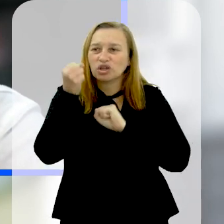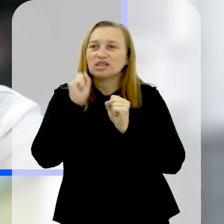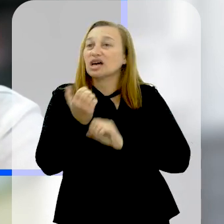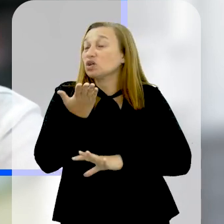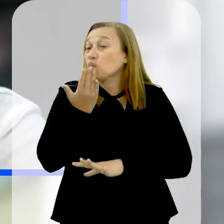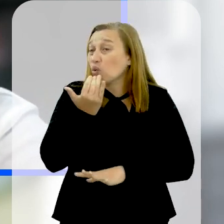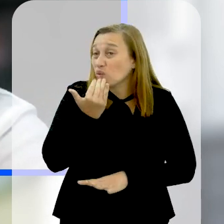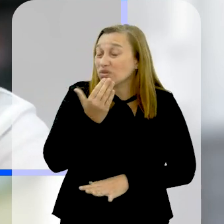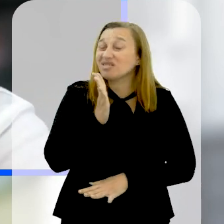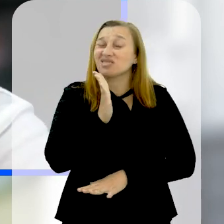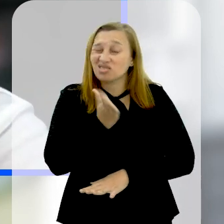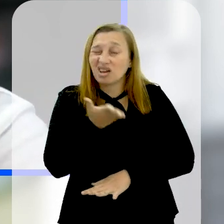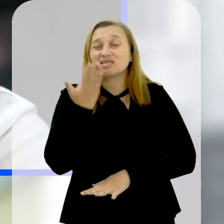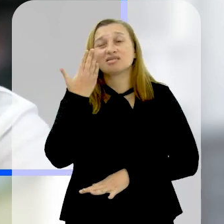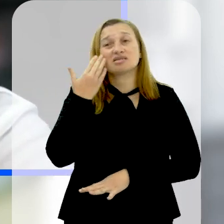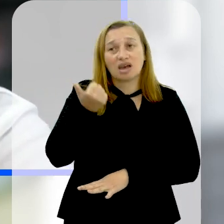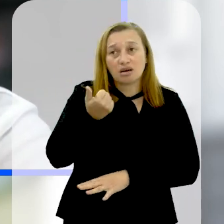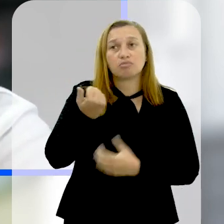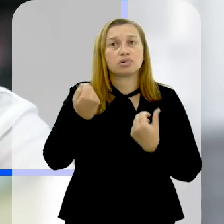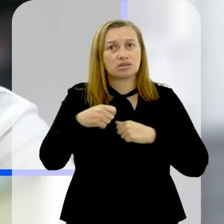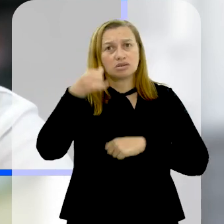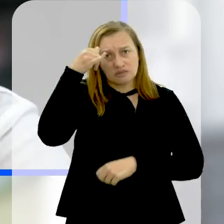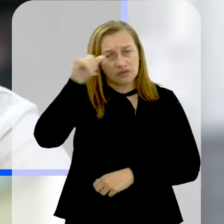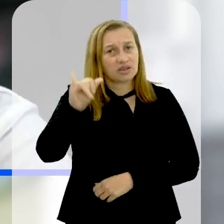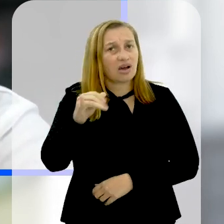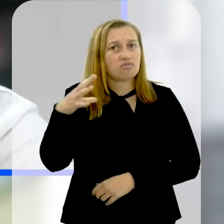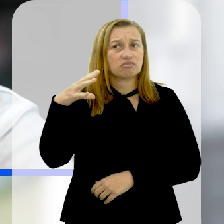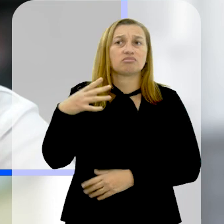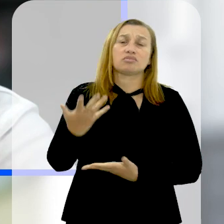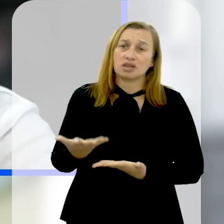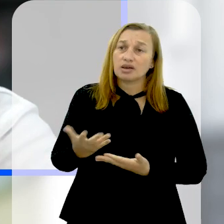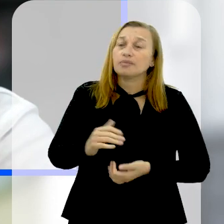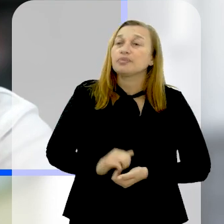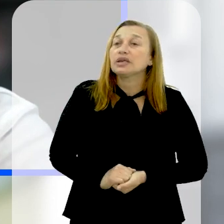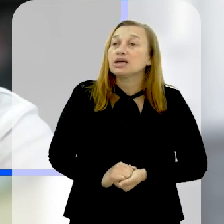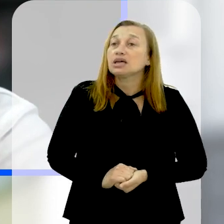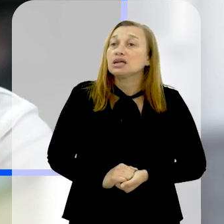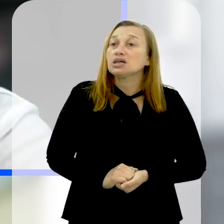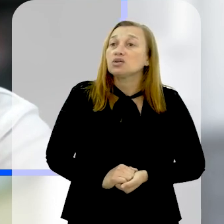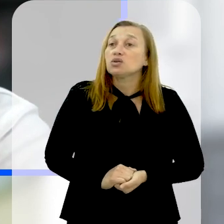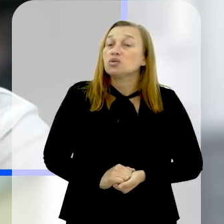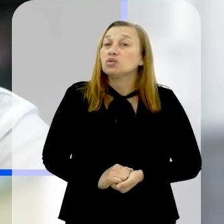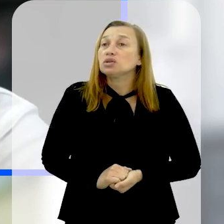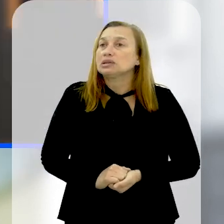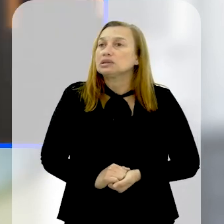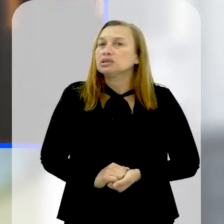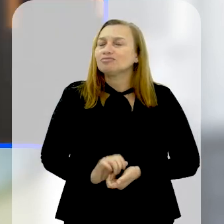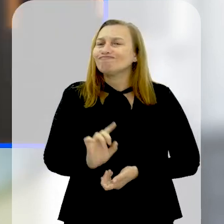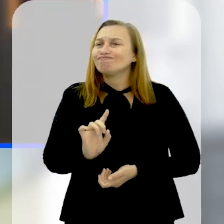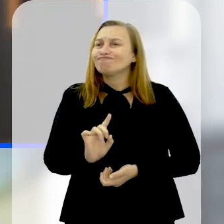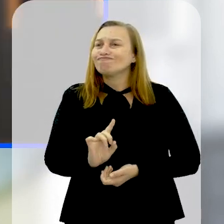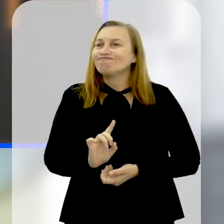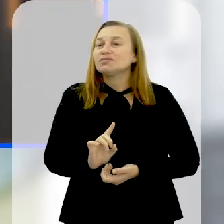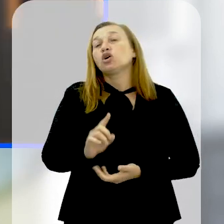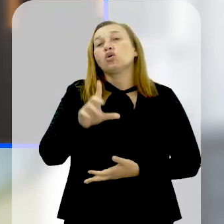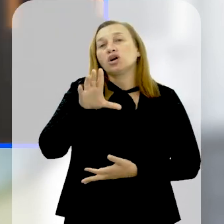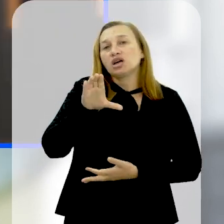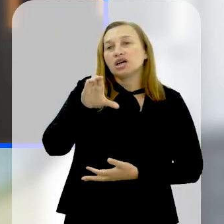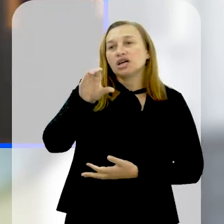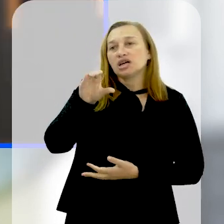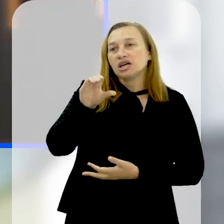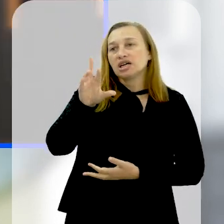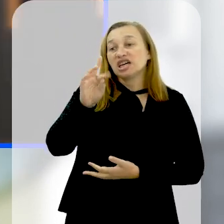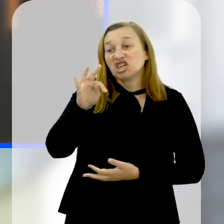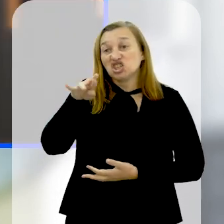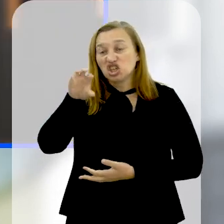são industrializados, que a gente já sabe que precisa evitar o máximo possível, e que isso não é, o